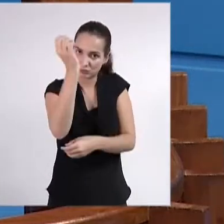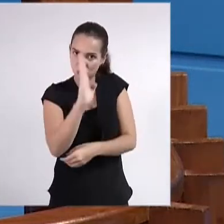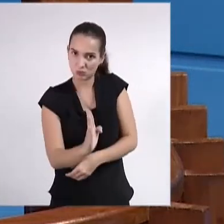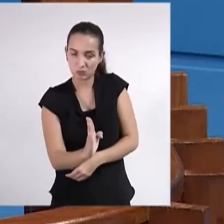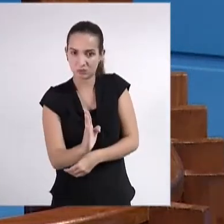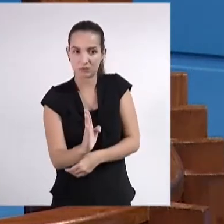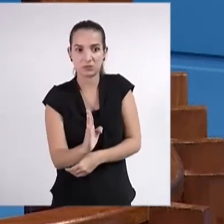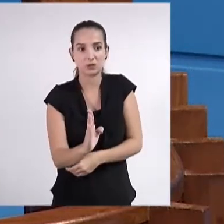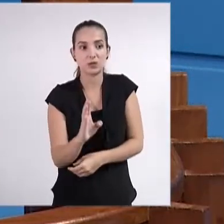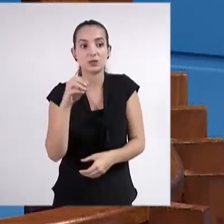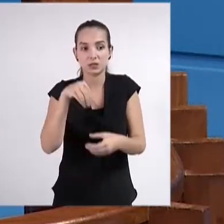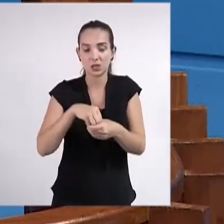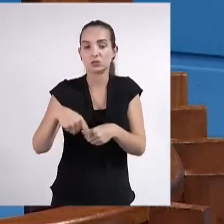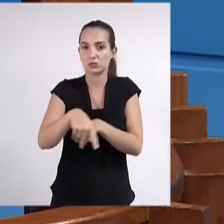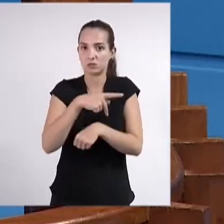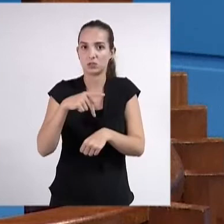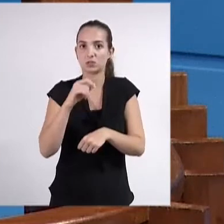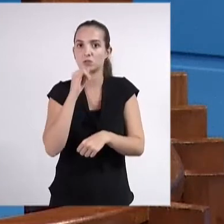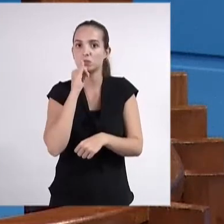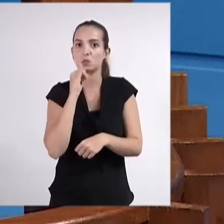nobre. E aqui,